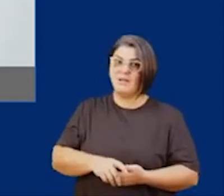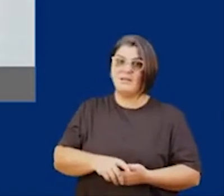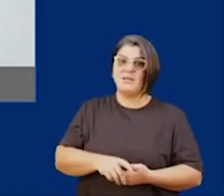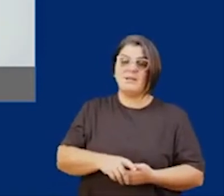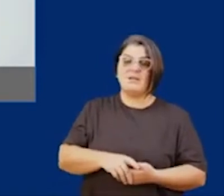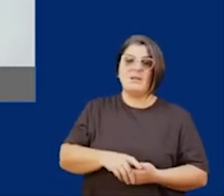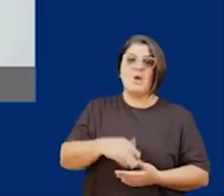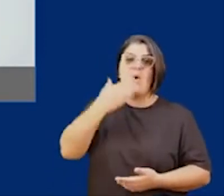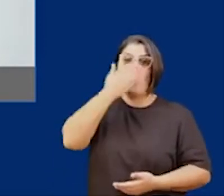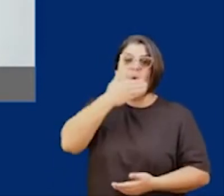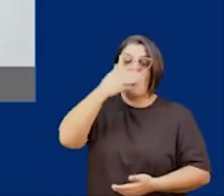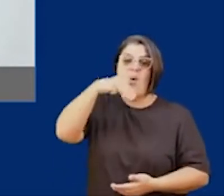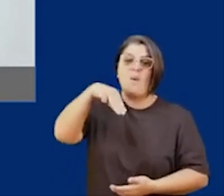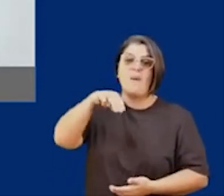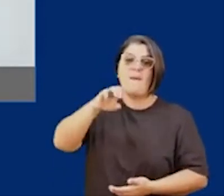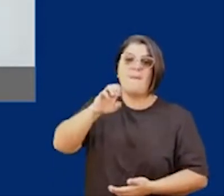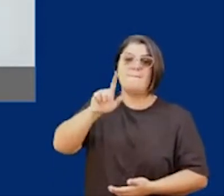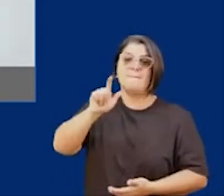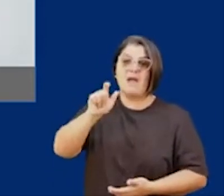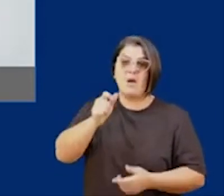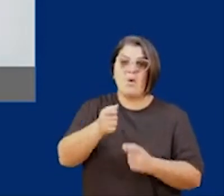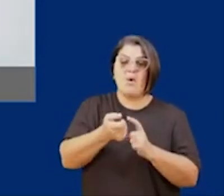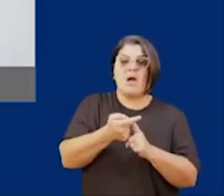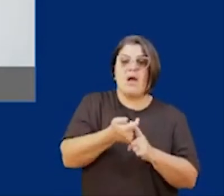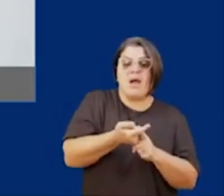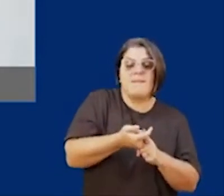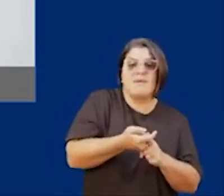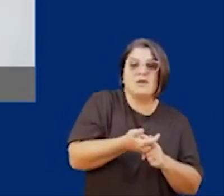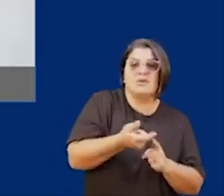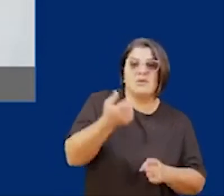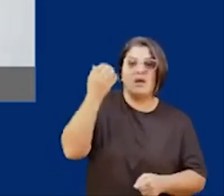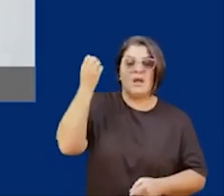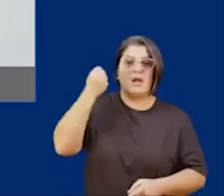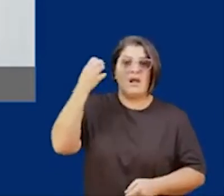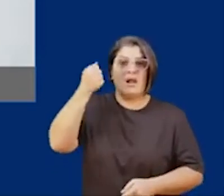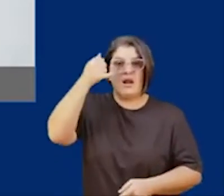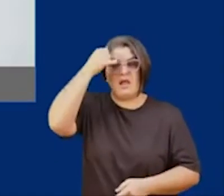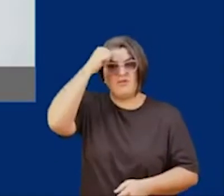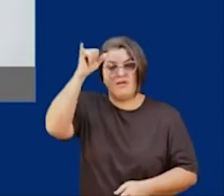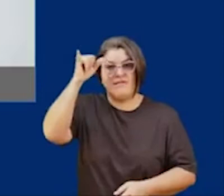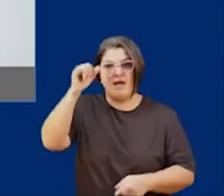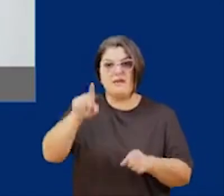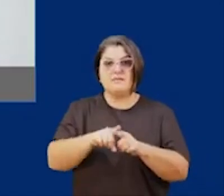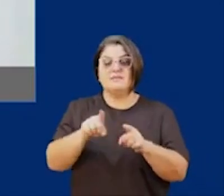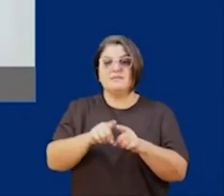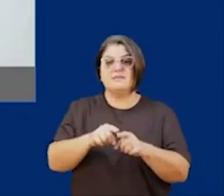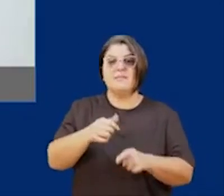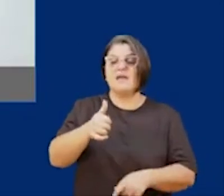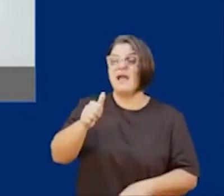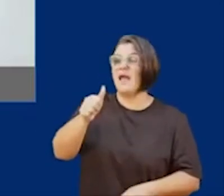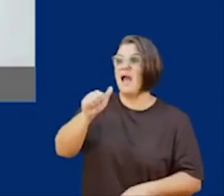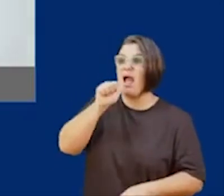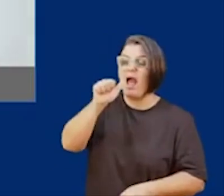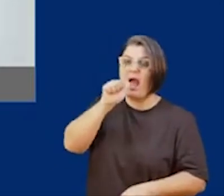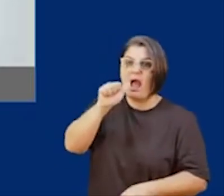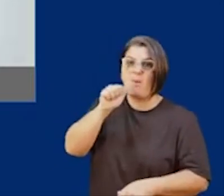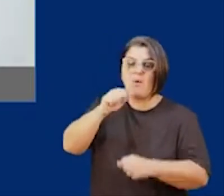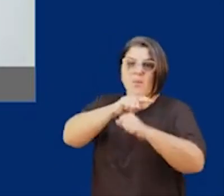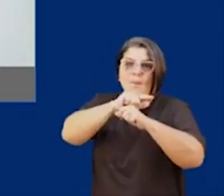de vaca, que sempre vai trazer alguma coisa, ou a água que não é potável também, porque muitos